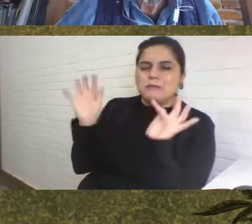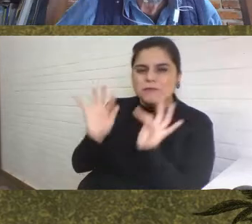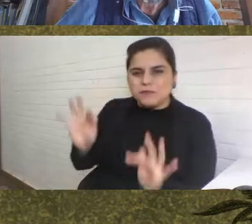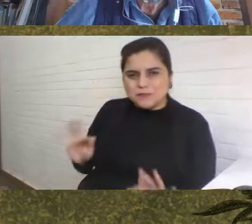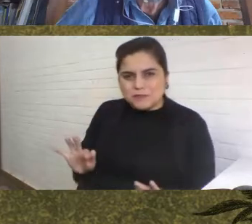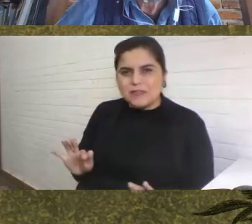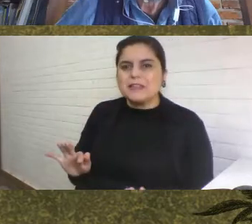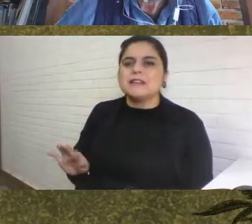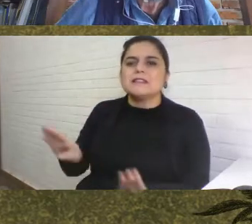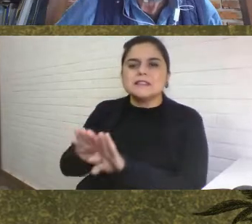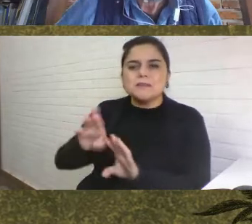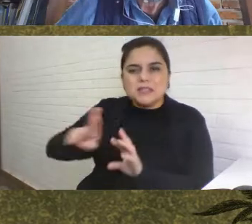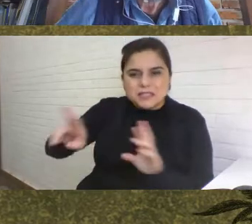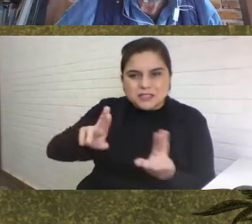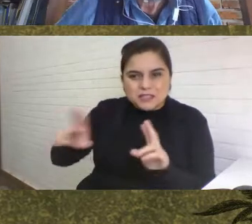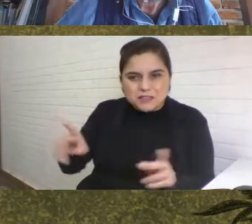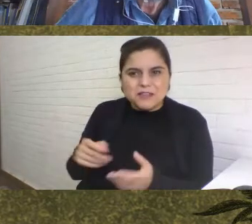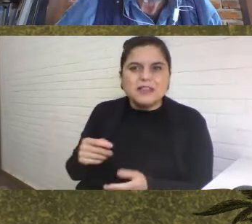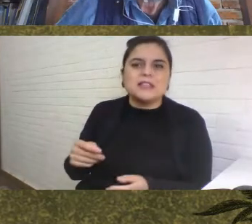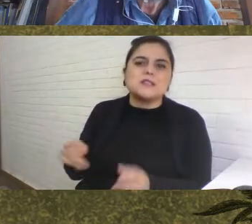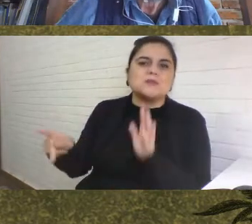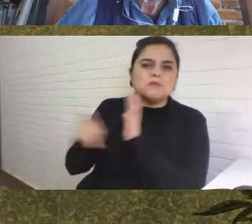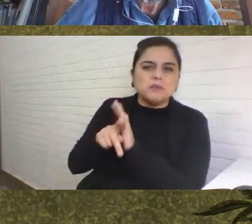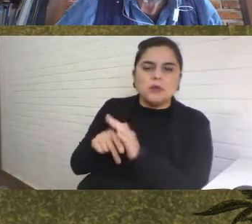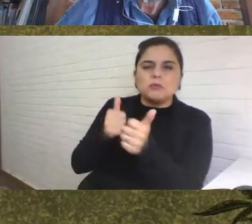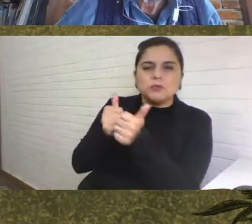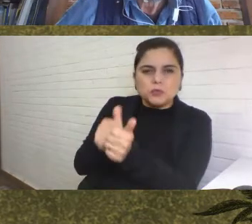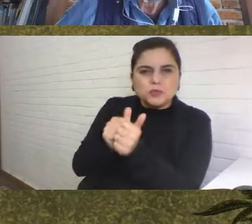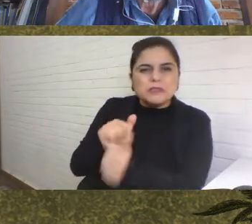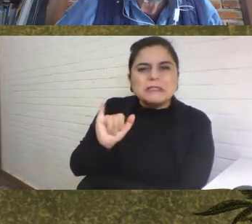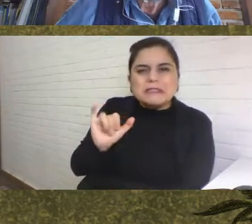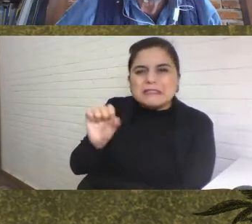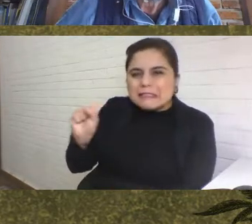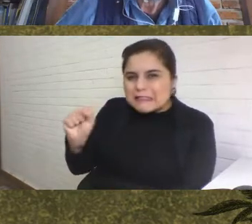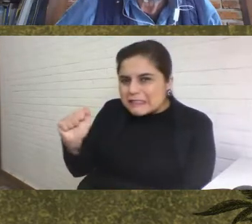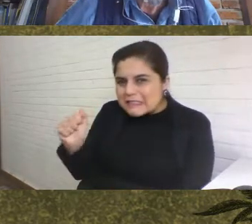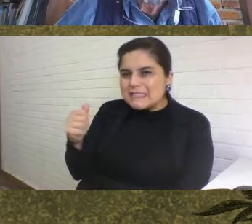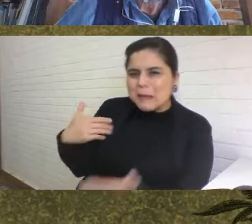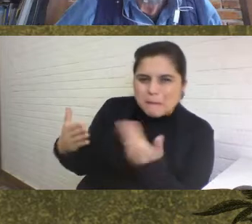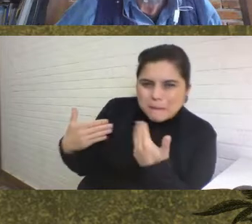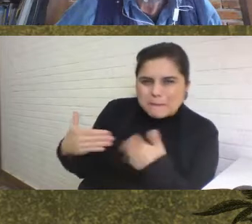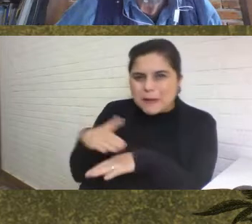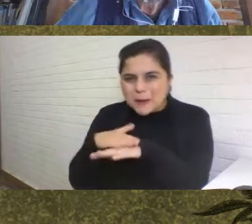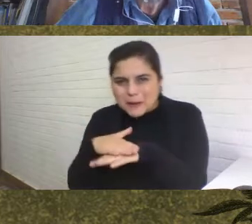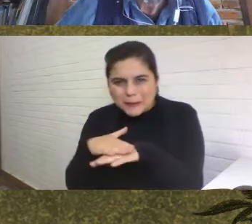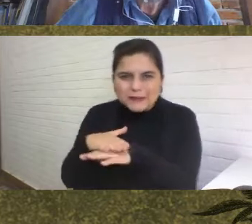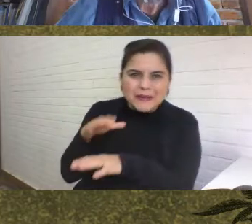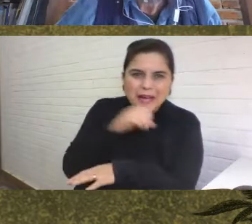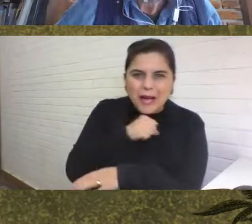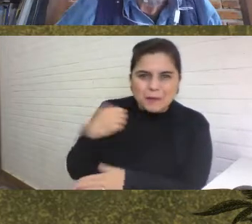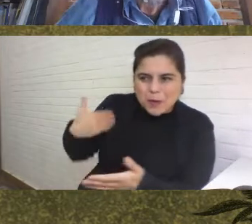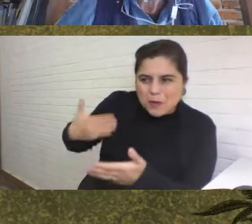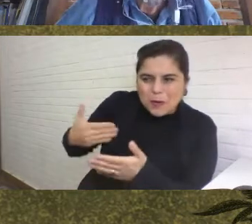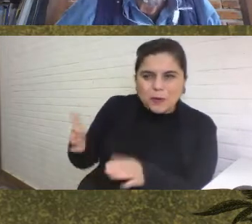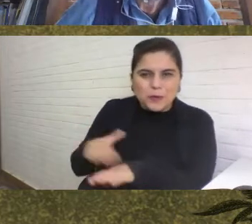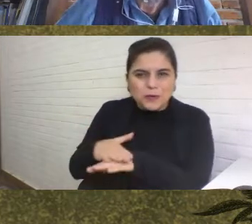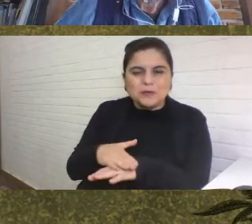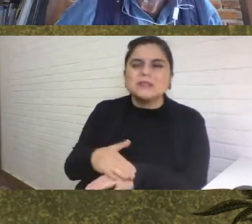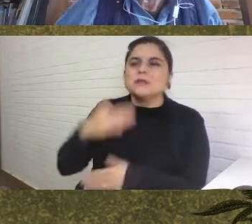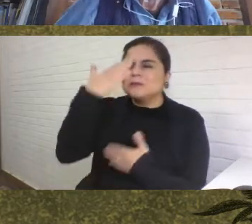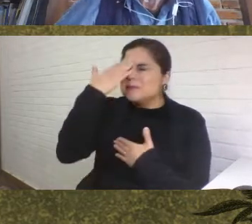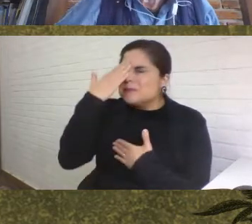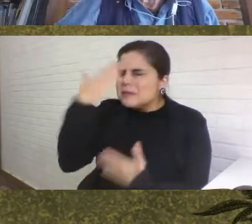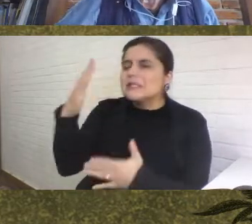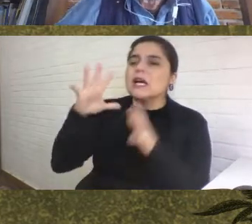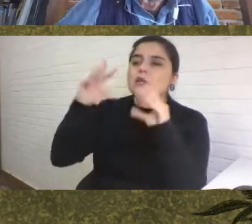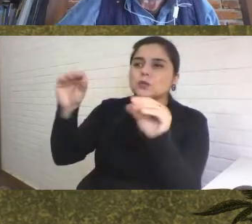outros companheiros, a Isabela com quem fui falando ao longo dos últimos tempos. Muito obrigado a todos pela vossa